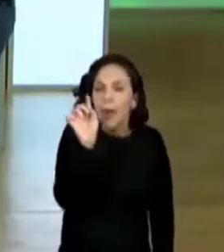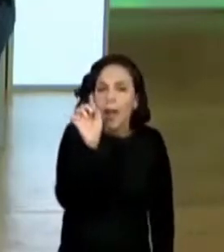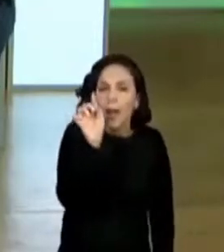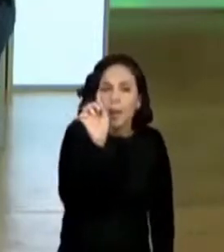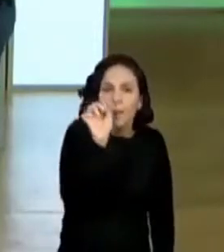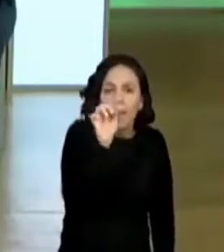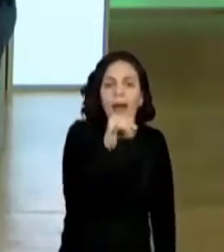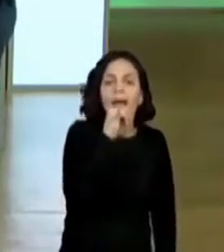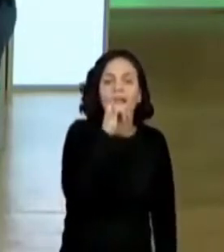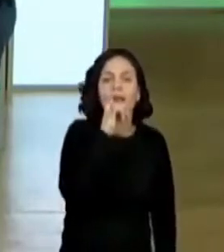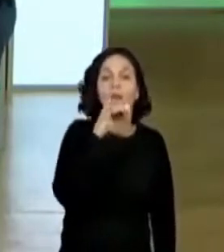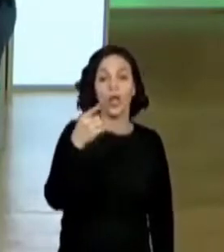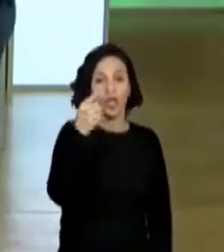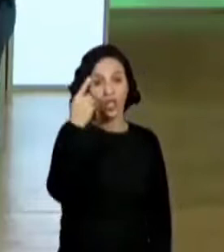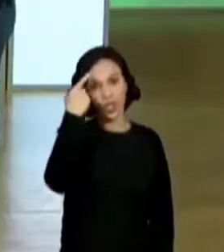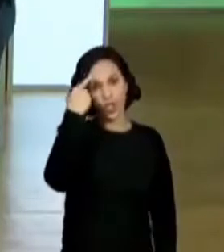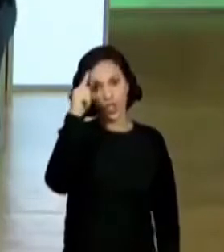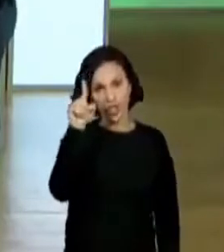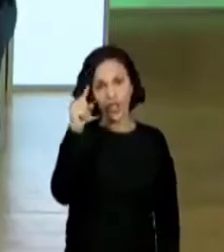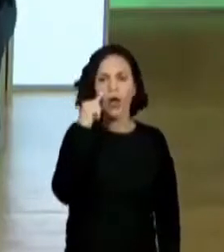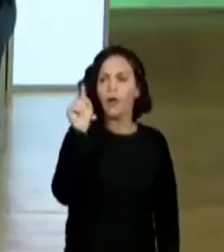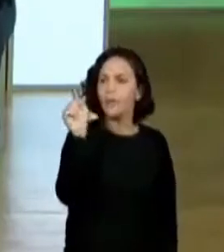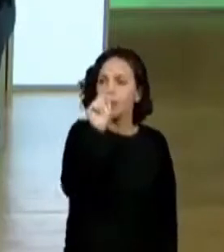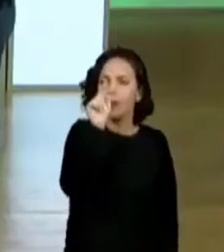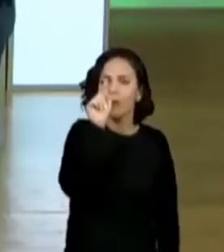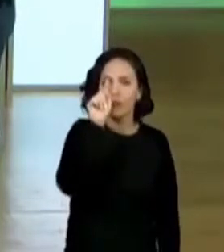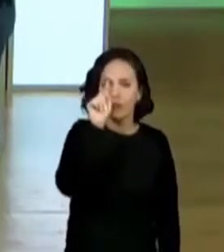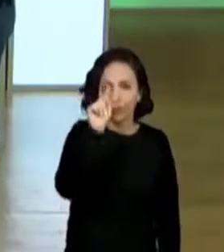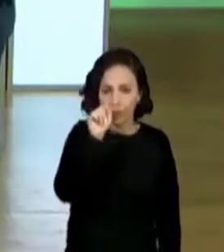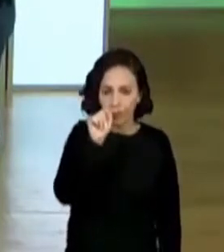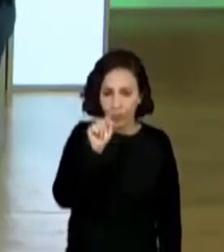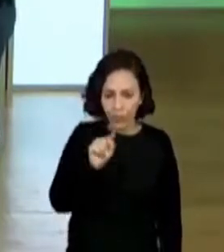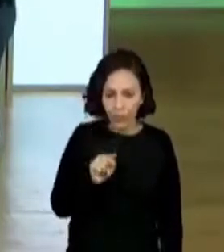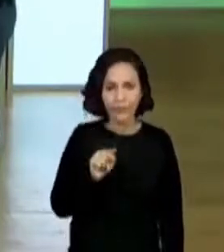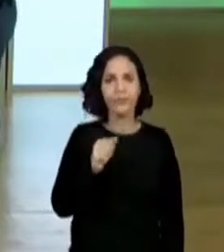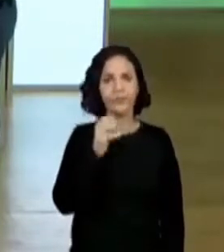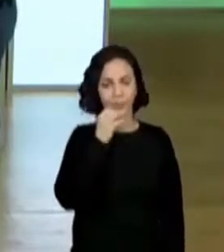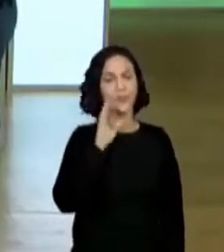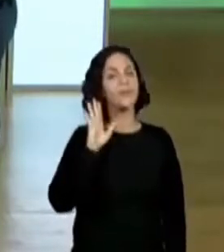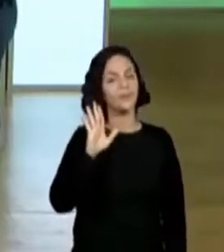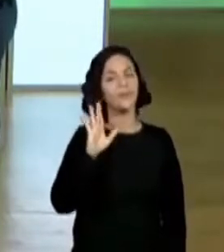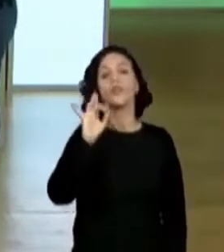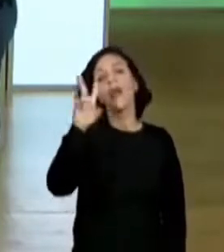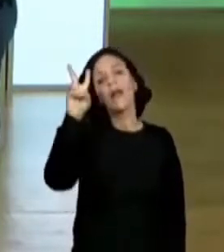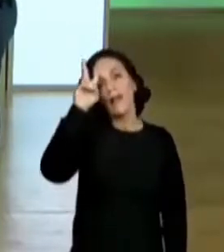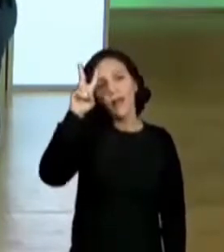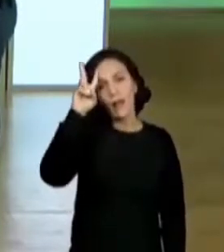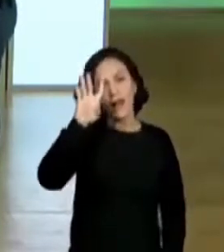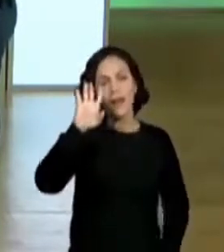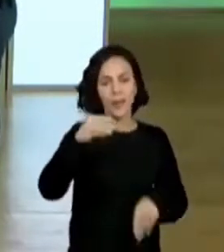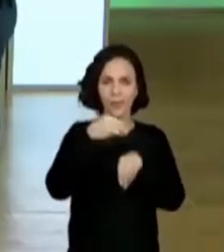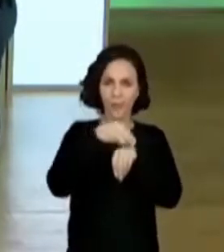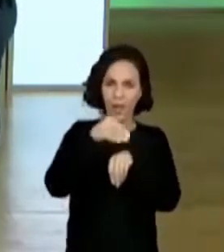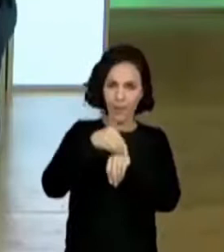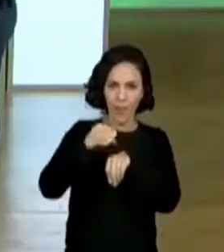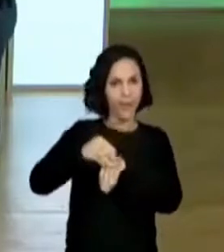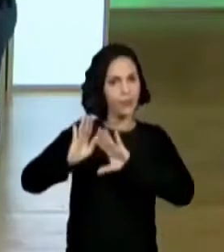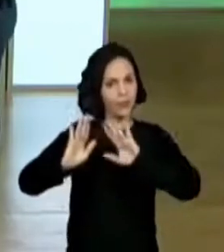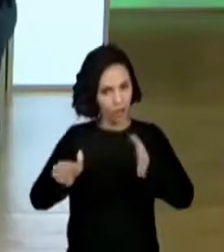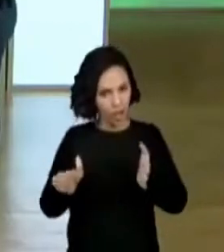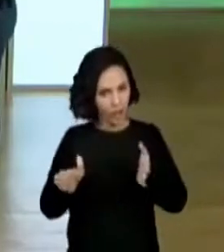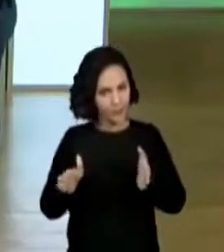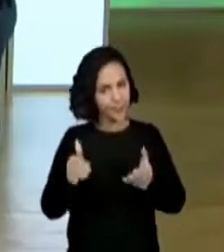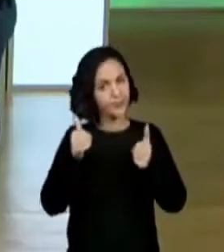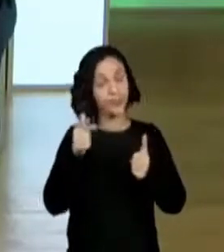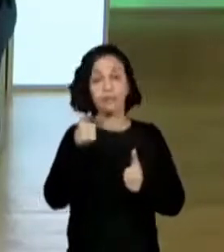o dia. Isso mesmo, a gente vai fazer todo esse procedimento aqui. Calma aí. A gente só queria relembrar aqui com eles, porque isso